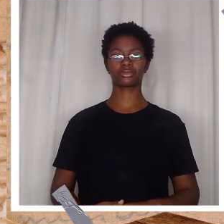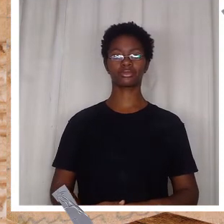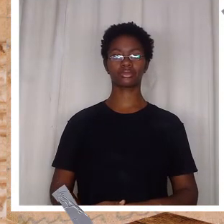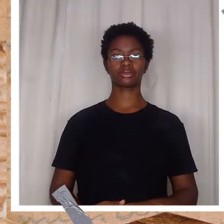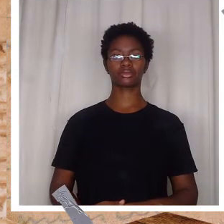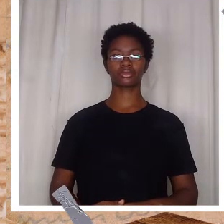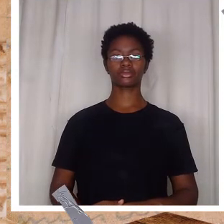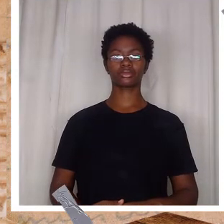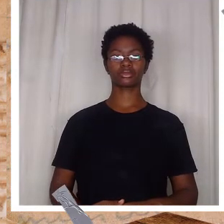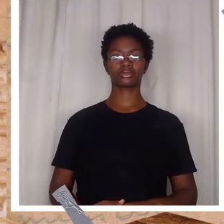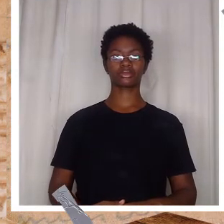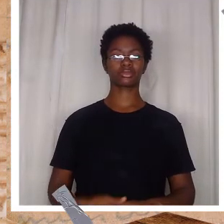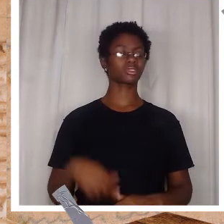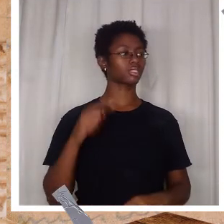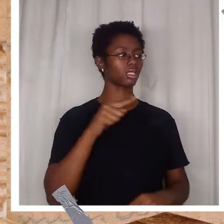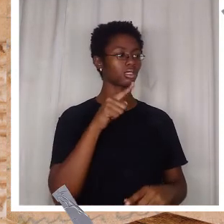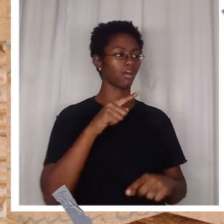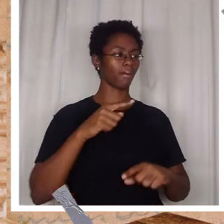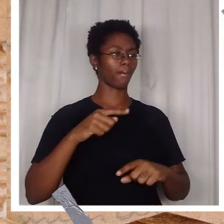O matéria é muito pesado.